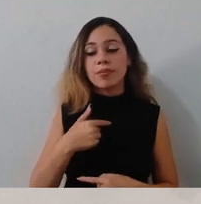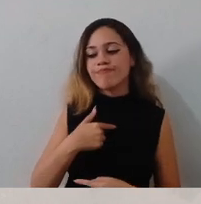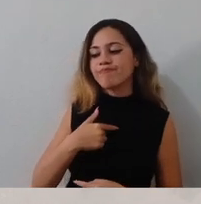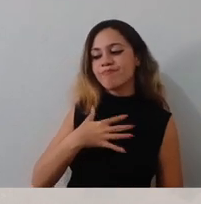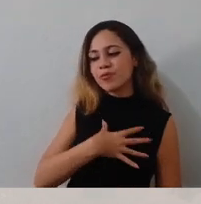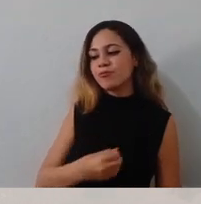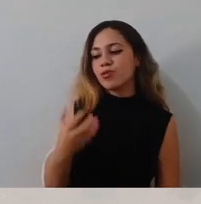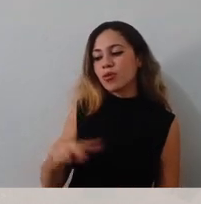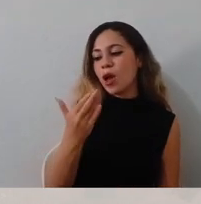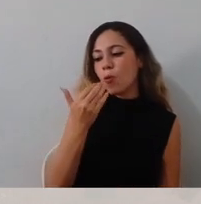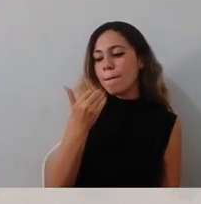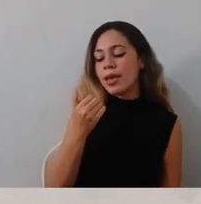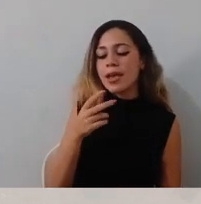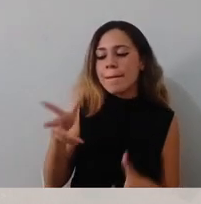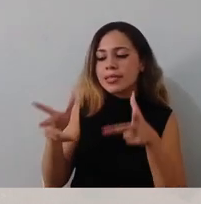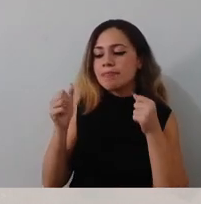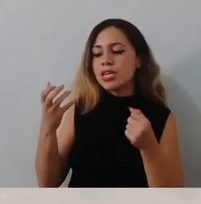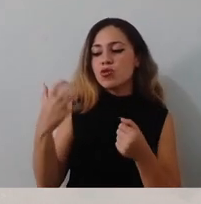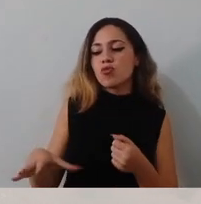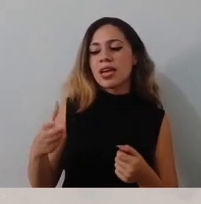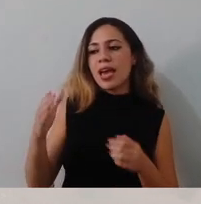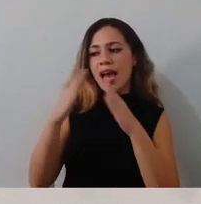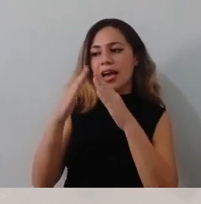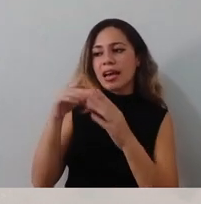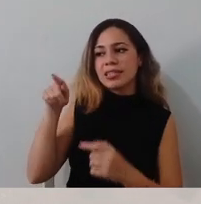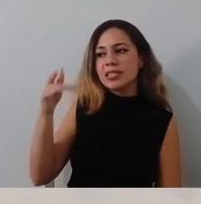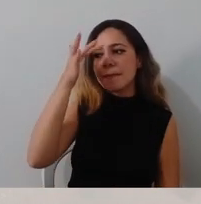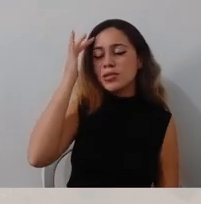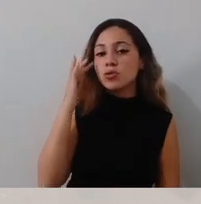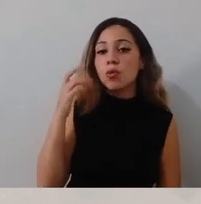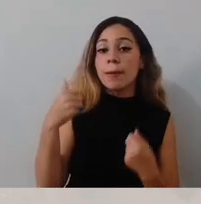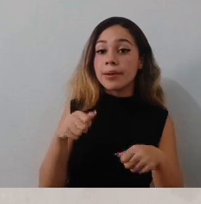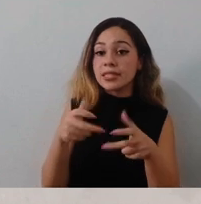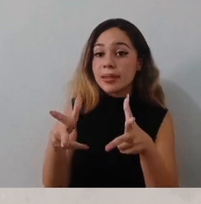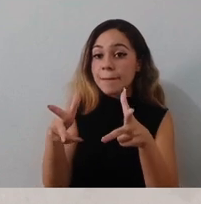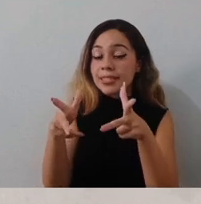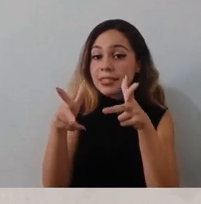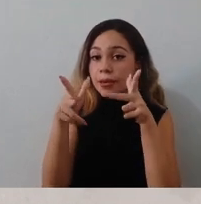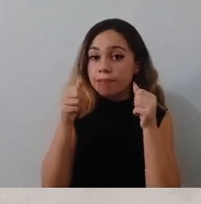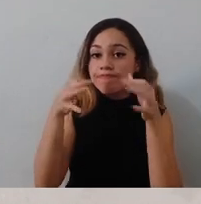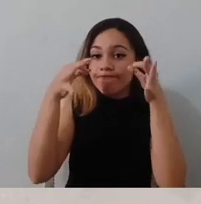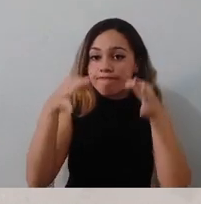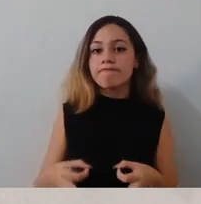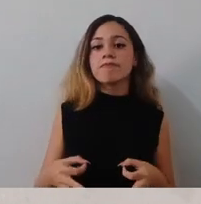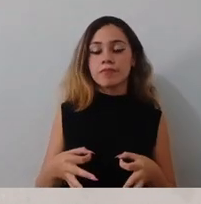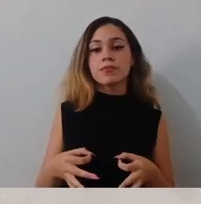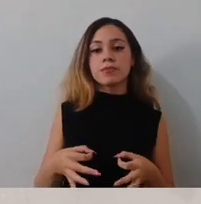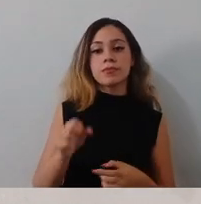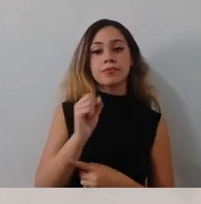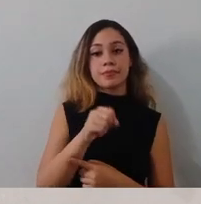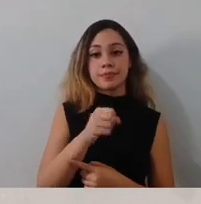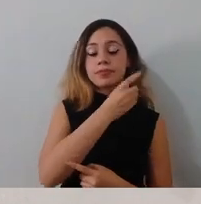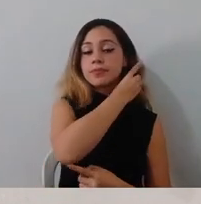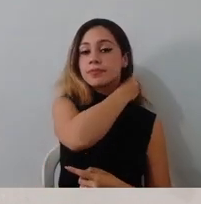meu filho está diferente, ele não quer comer, ele não quer ir na casa dessa pessoa. Precisa perceber os